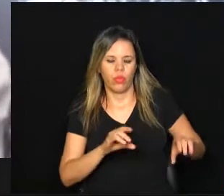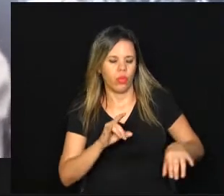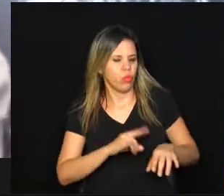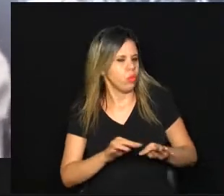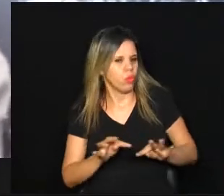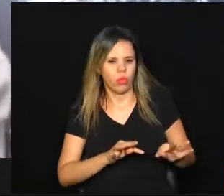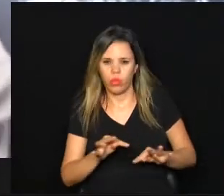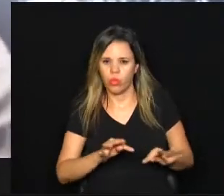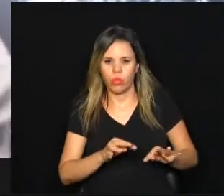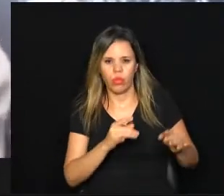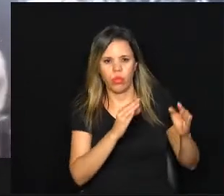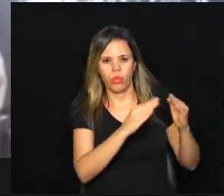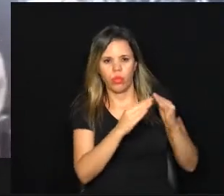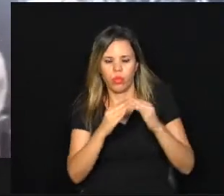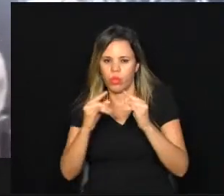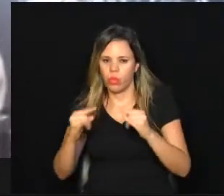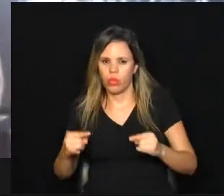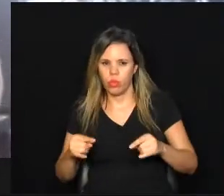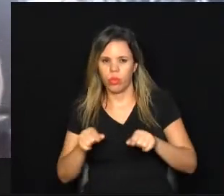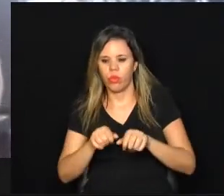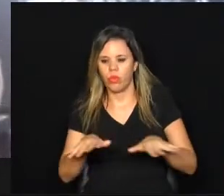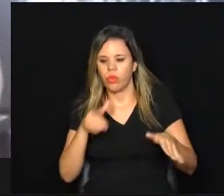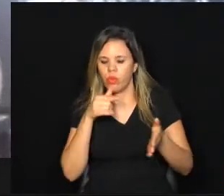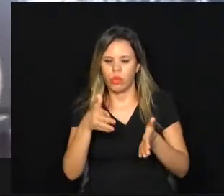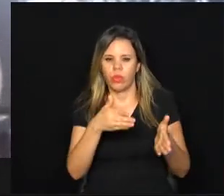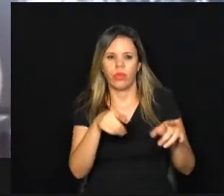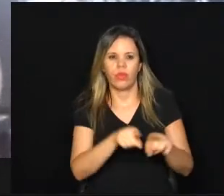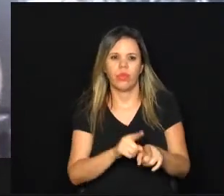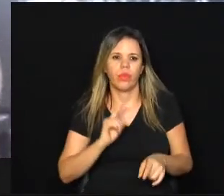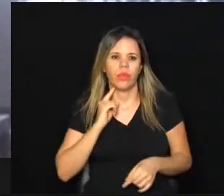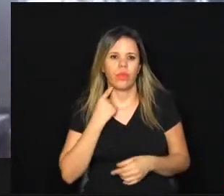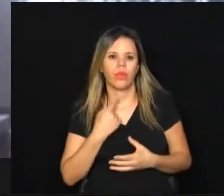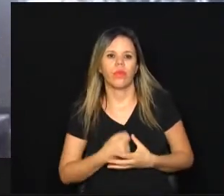de invasão acabam poluindo os rios também, né?